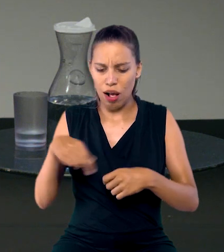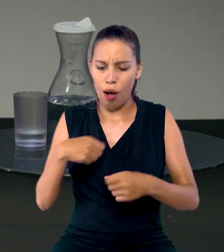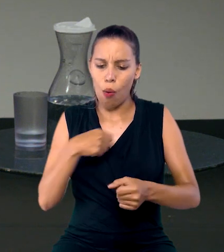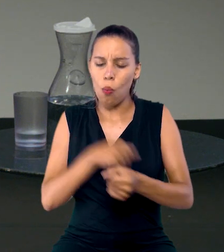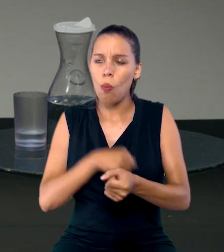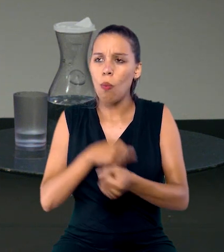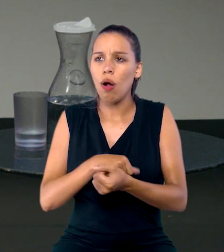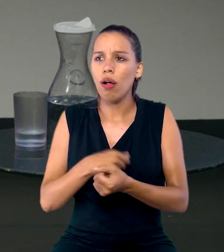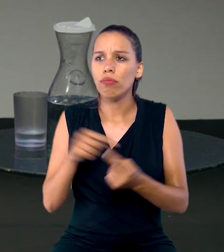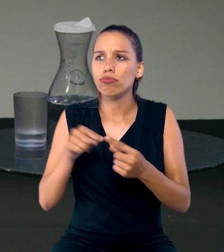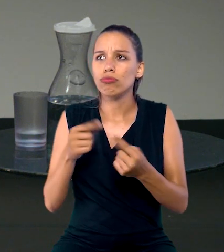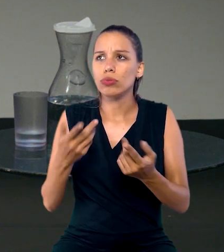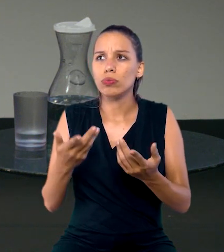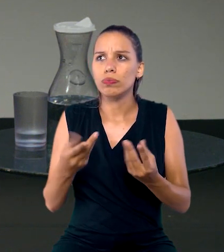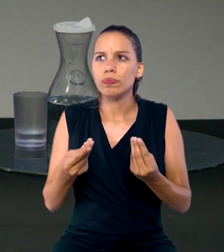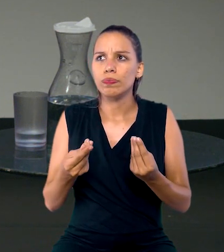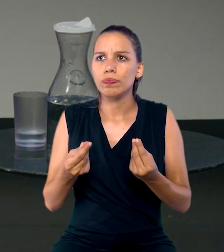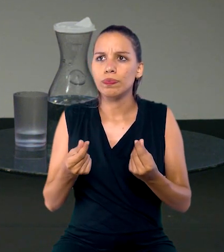lutar